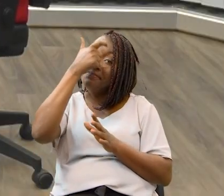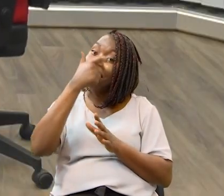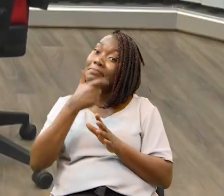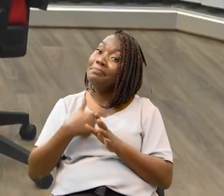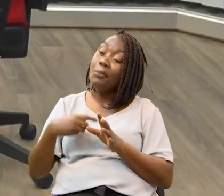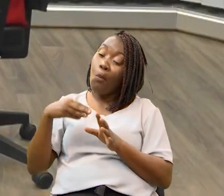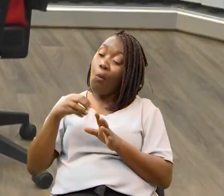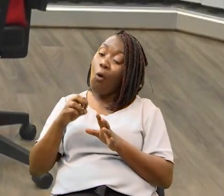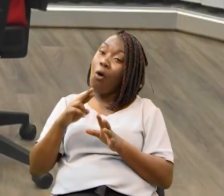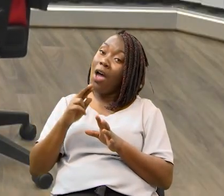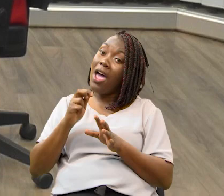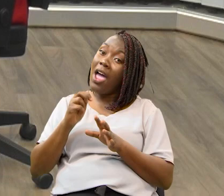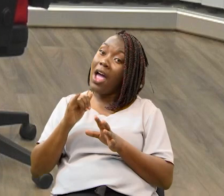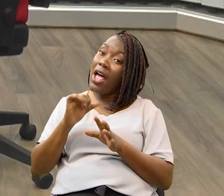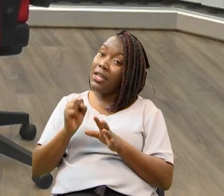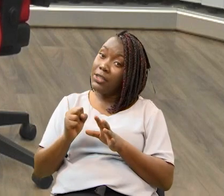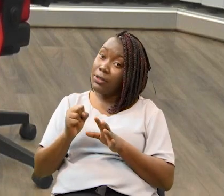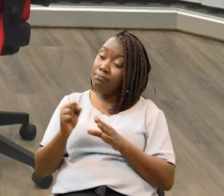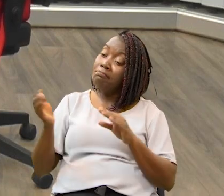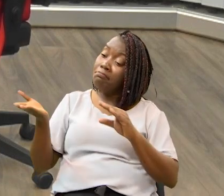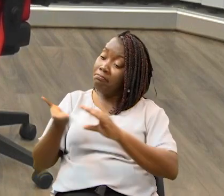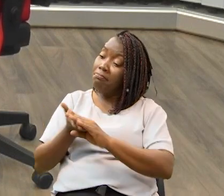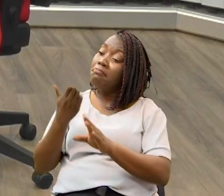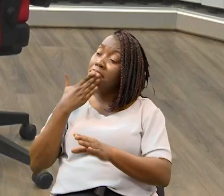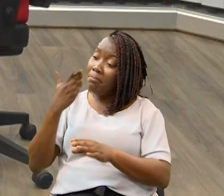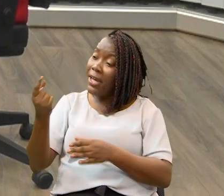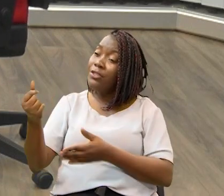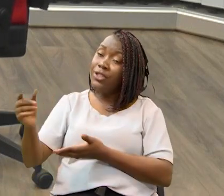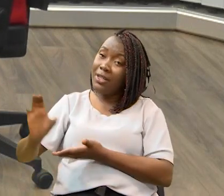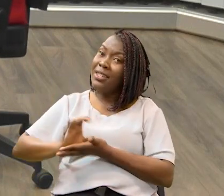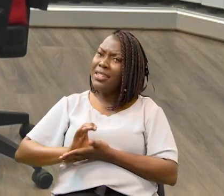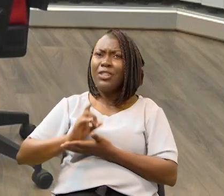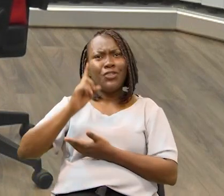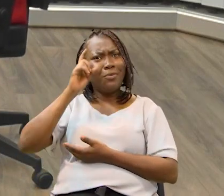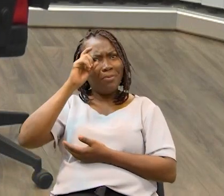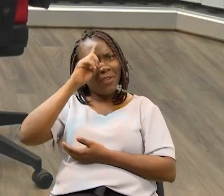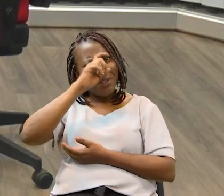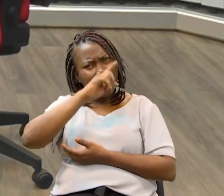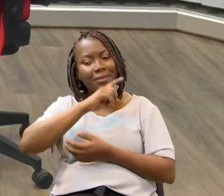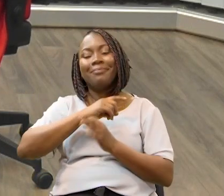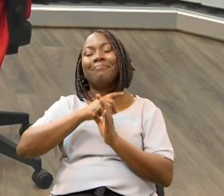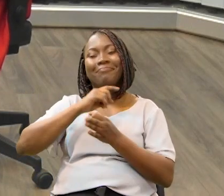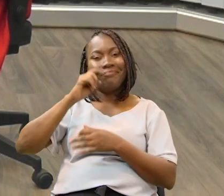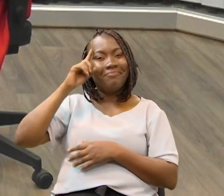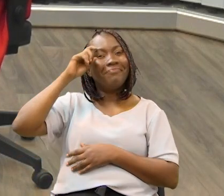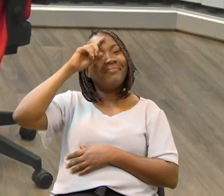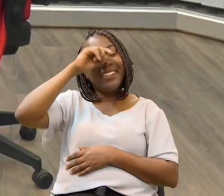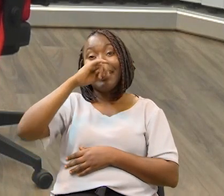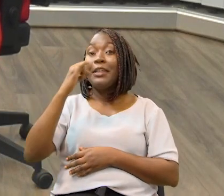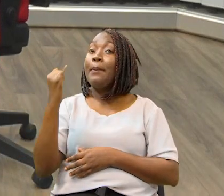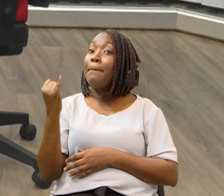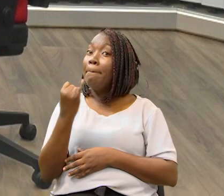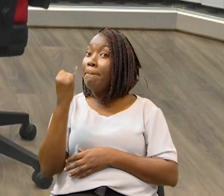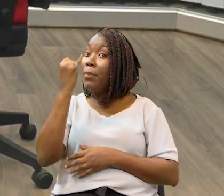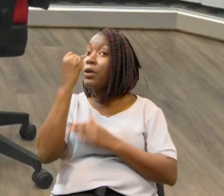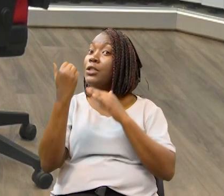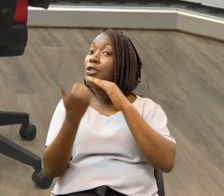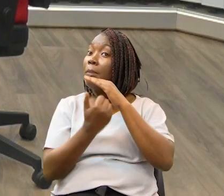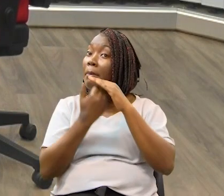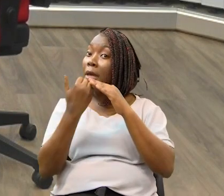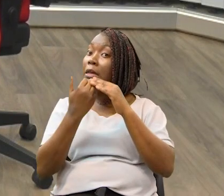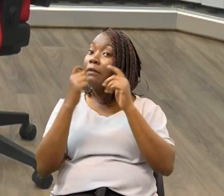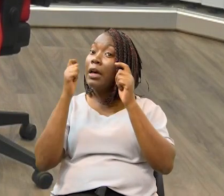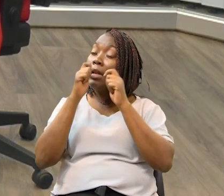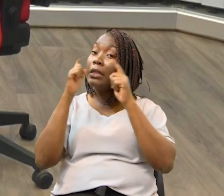morais. Dos danos morais, onde se pede a indenização. Olha, é bem complexo, né? É complexo e isso é importante as